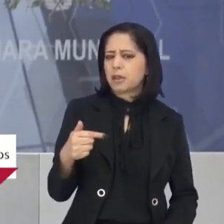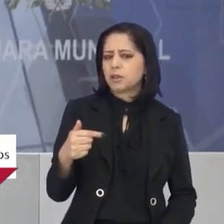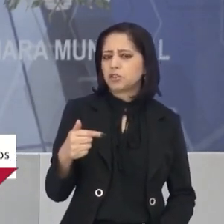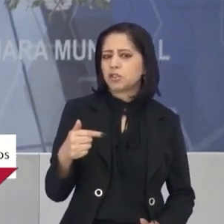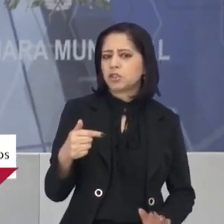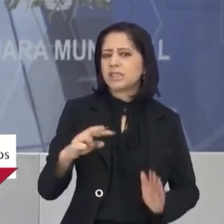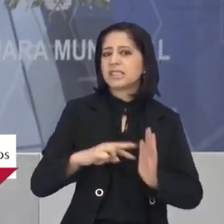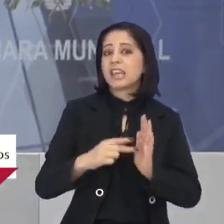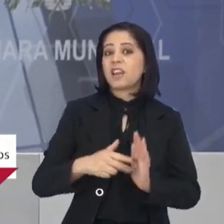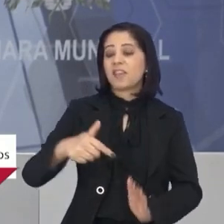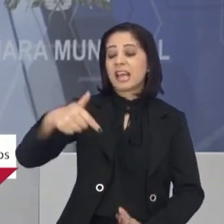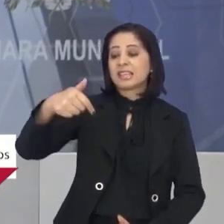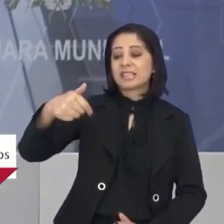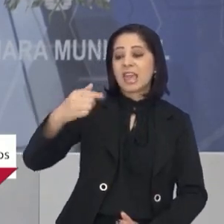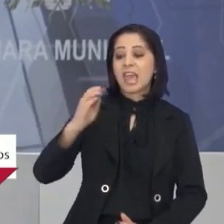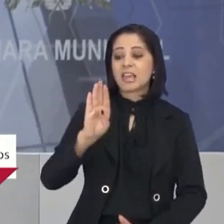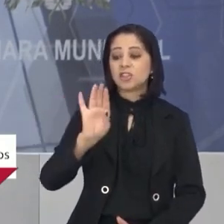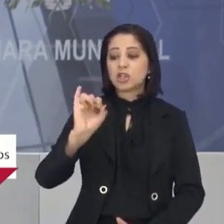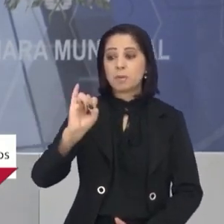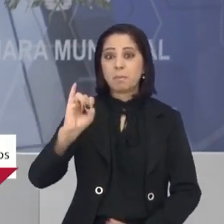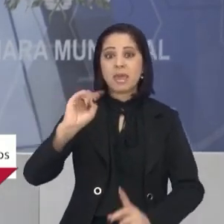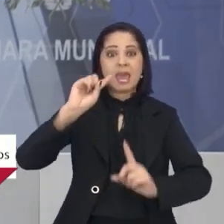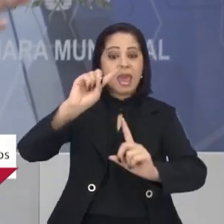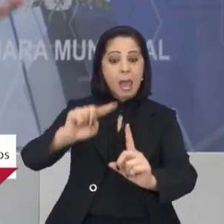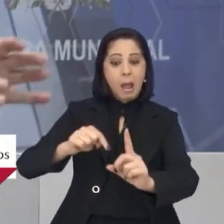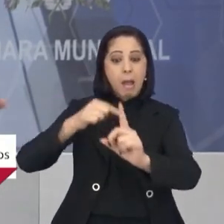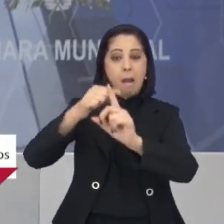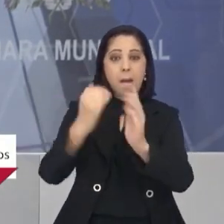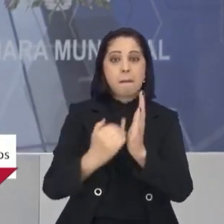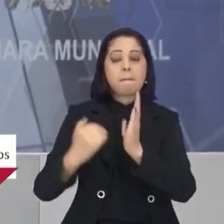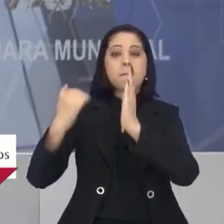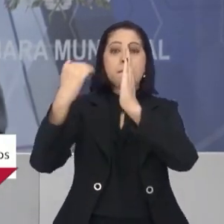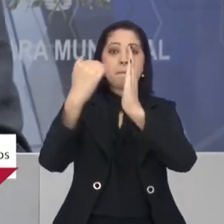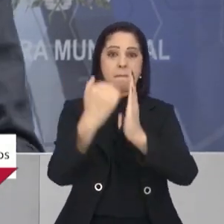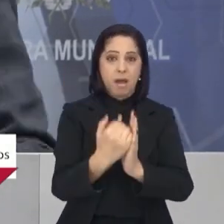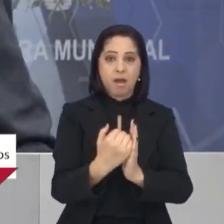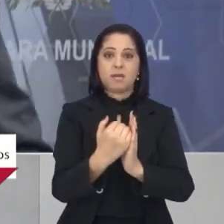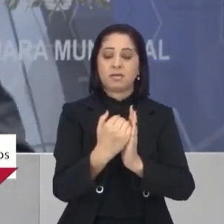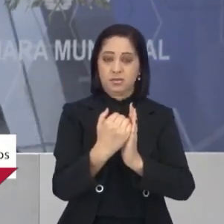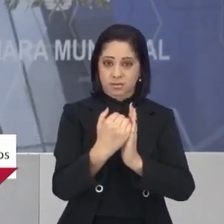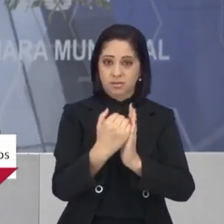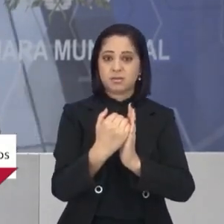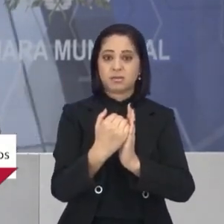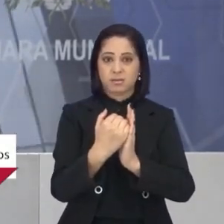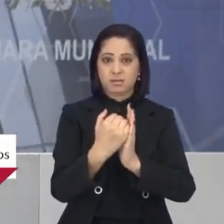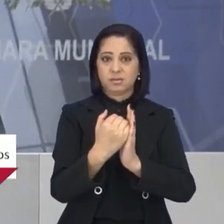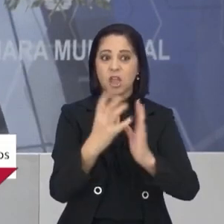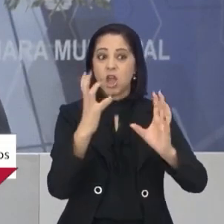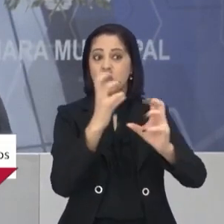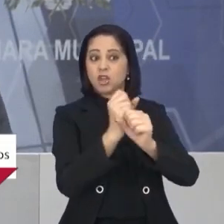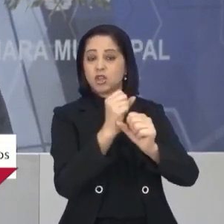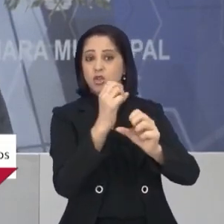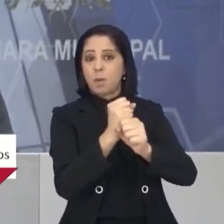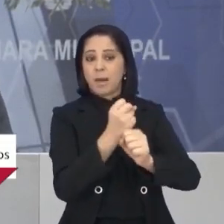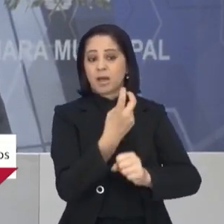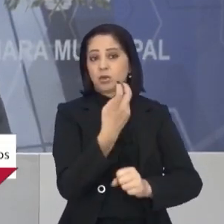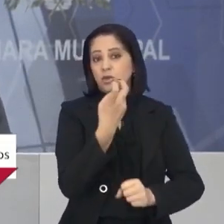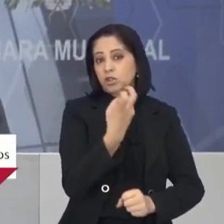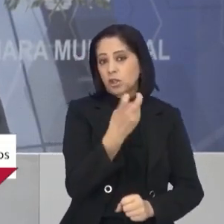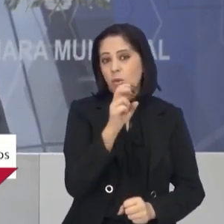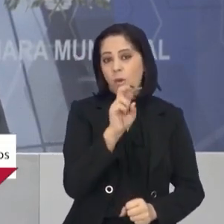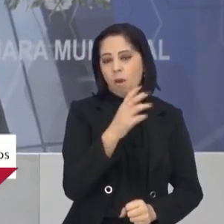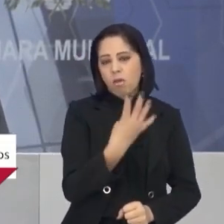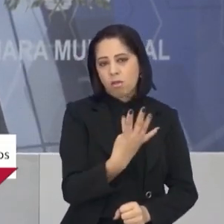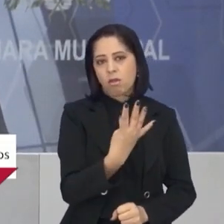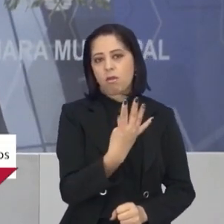bilhões a mais do que o orçamento desses 54 municípios da região de